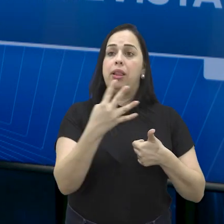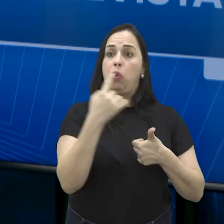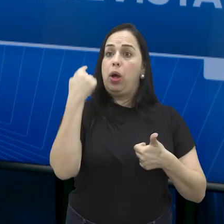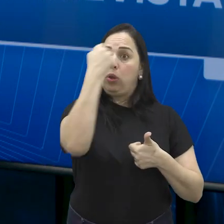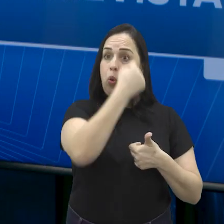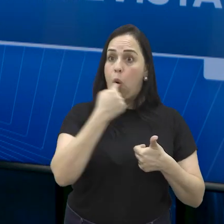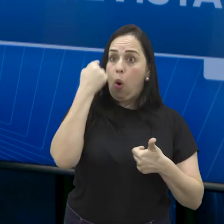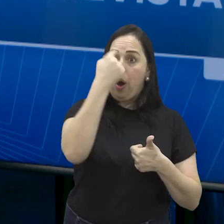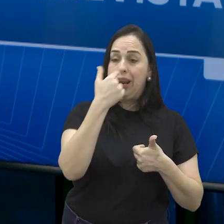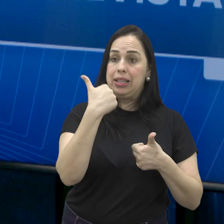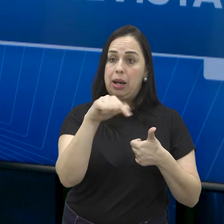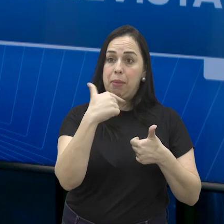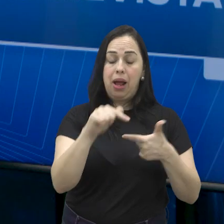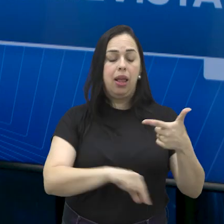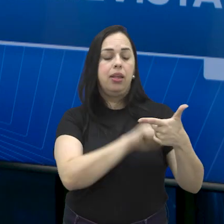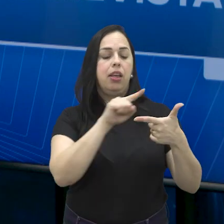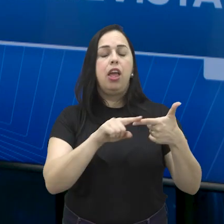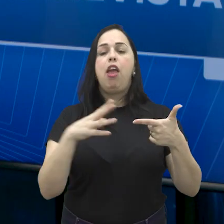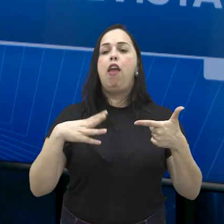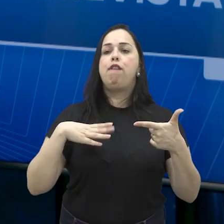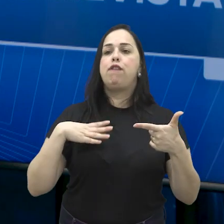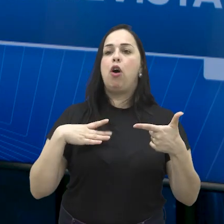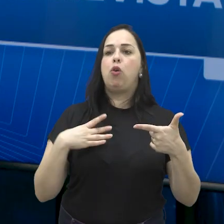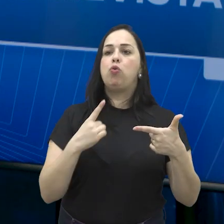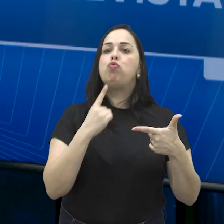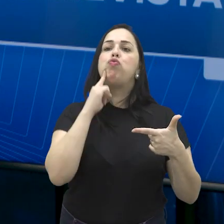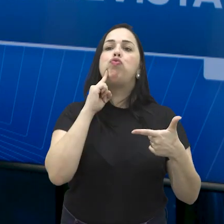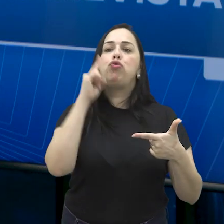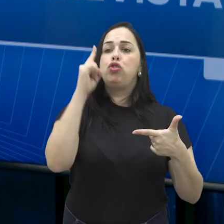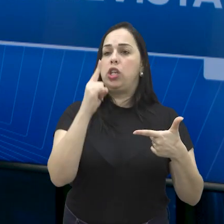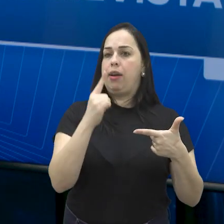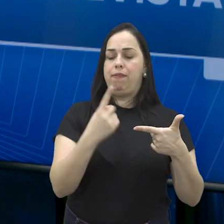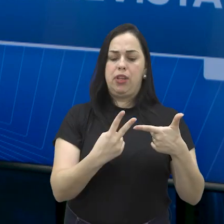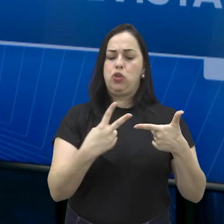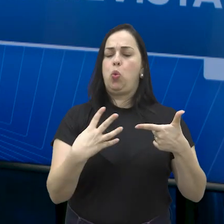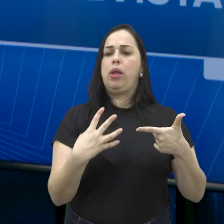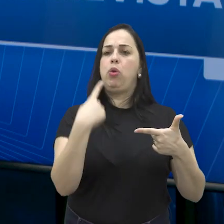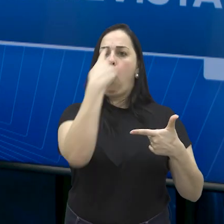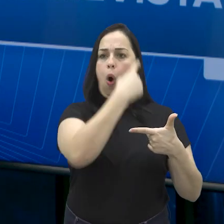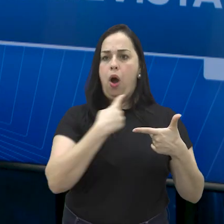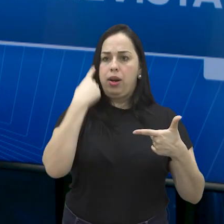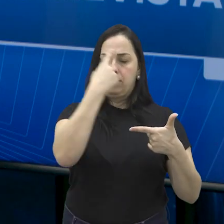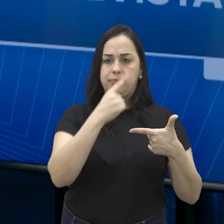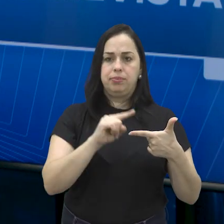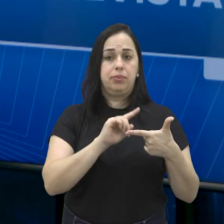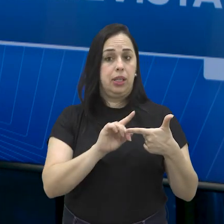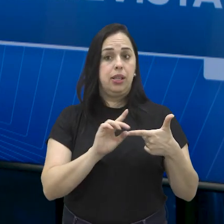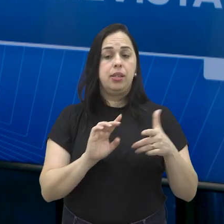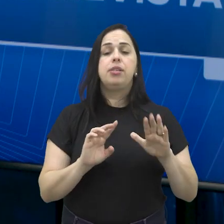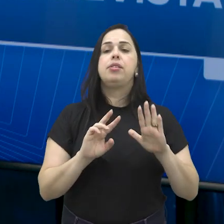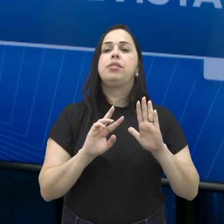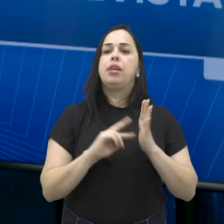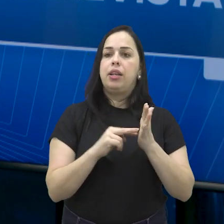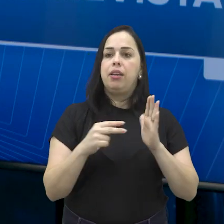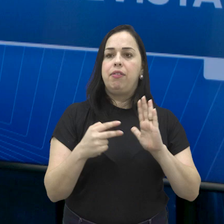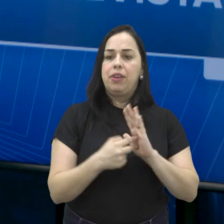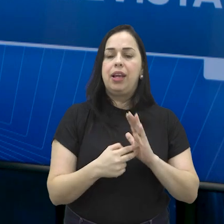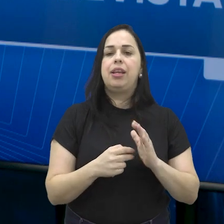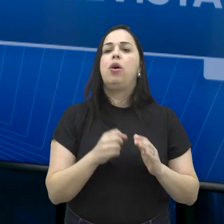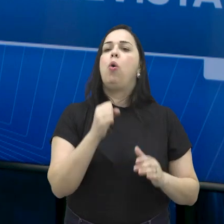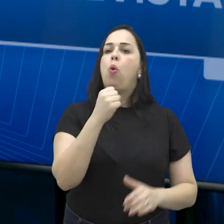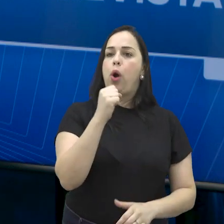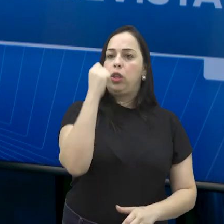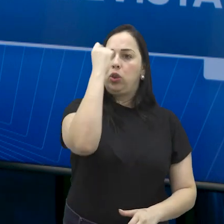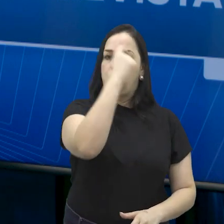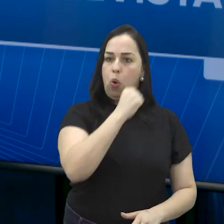44 horas e folgamos 1 dia na semana. Isso quer dizer que um empregado vai trabalhar 8 horas de